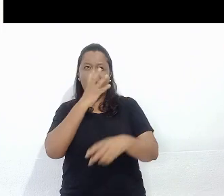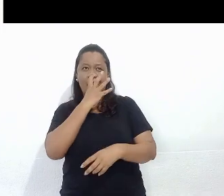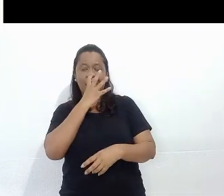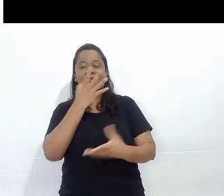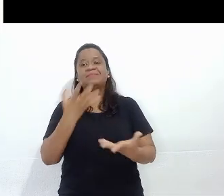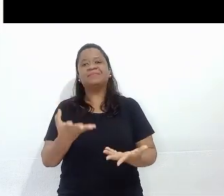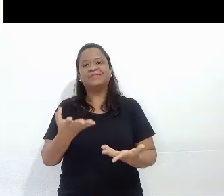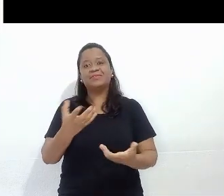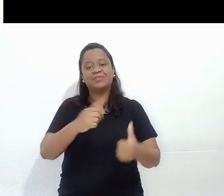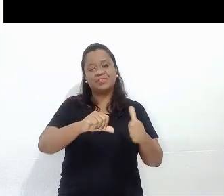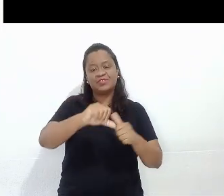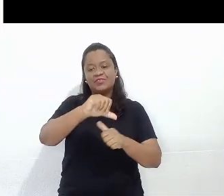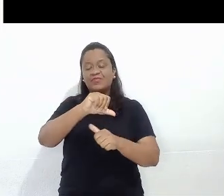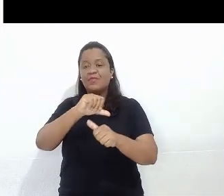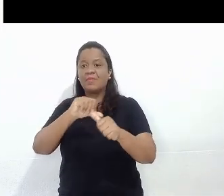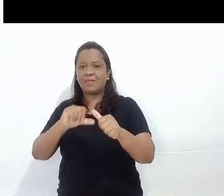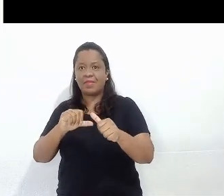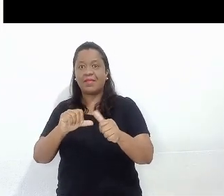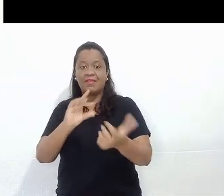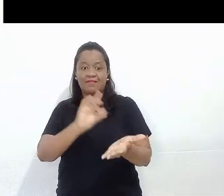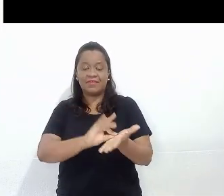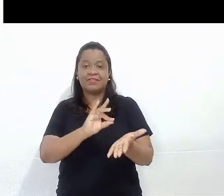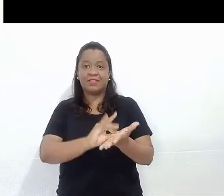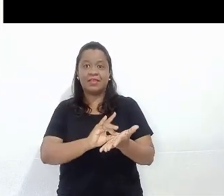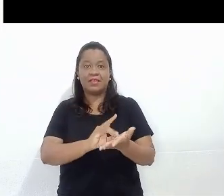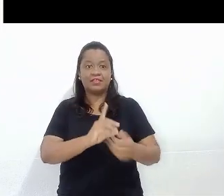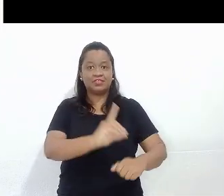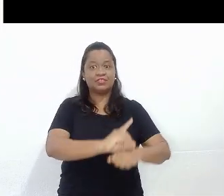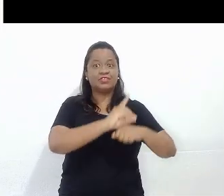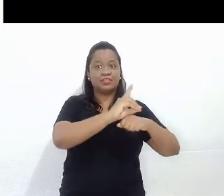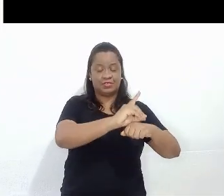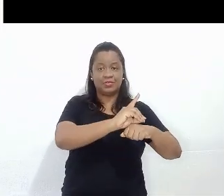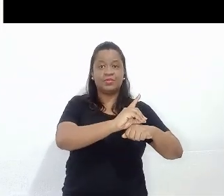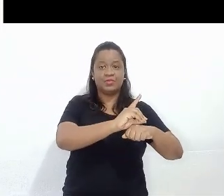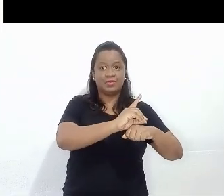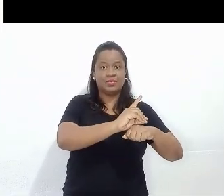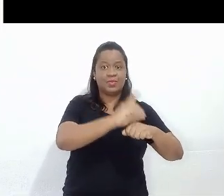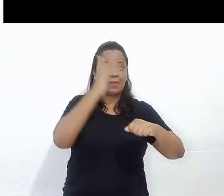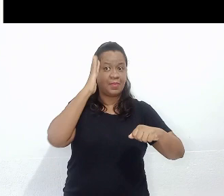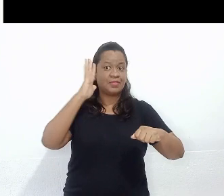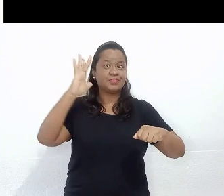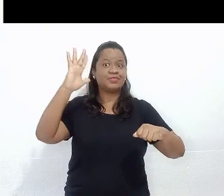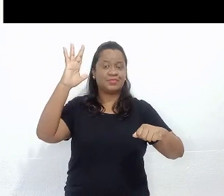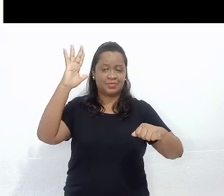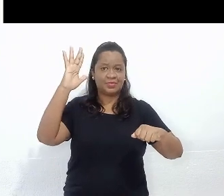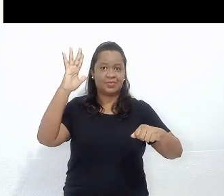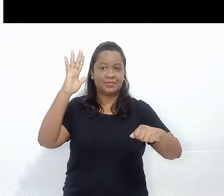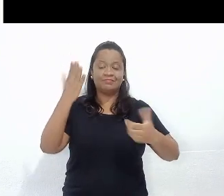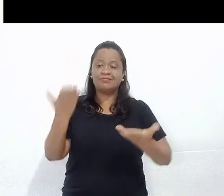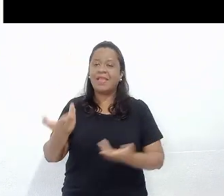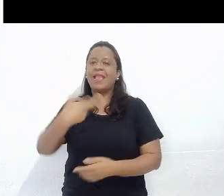realidade aquilo que o diretor imaginou quando ele estava lendo o roteiro e fazendo